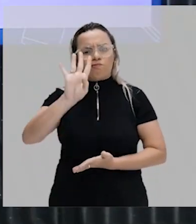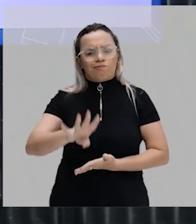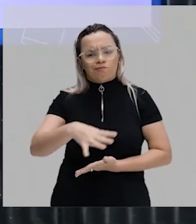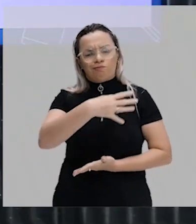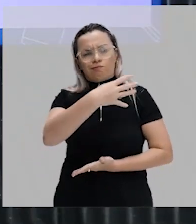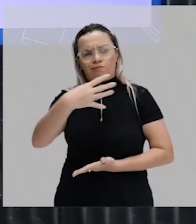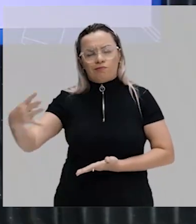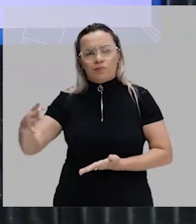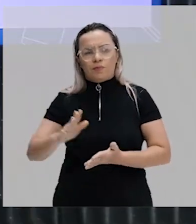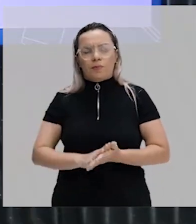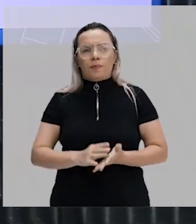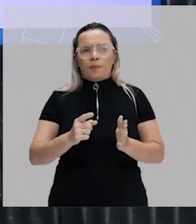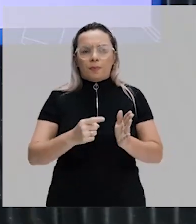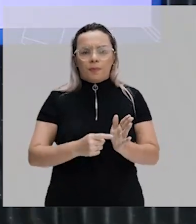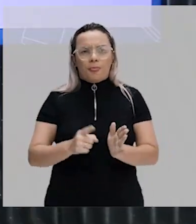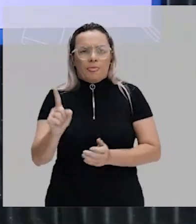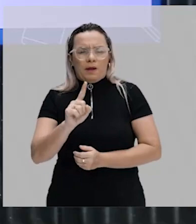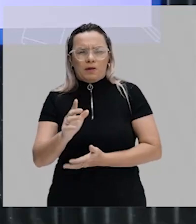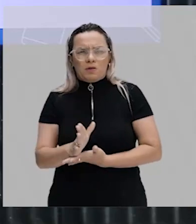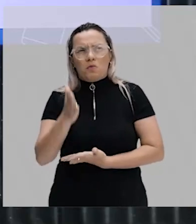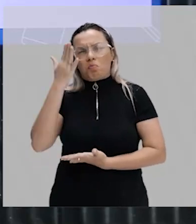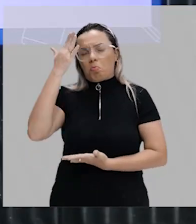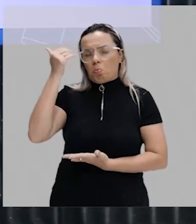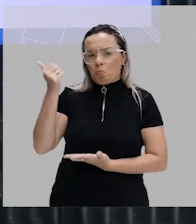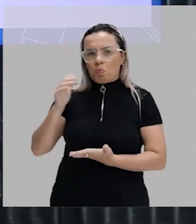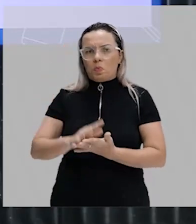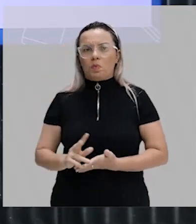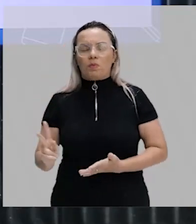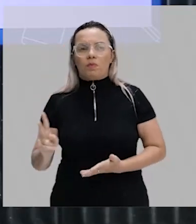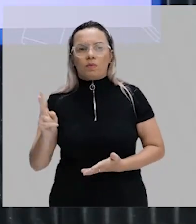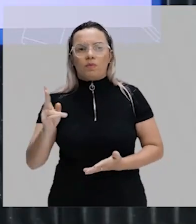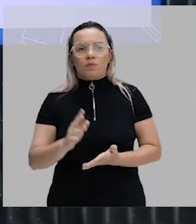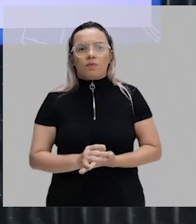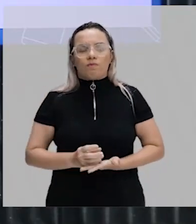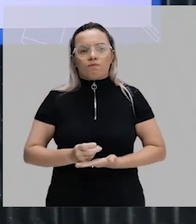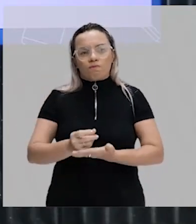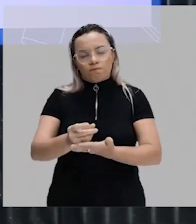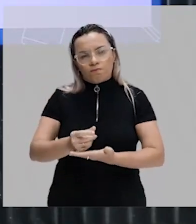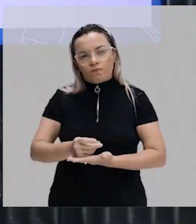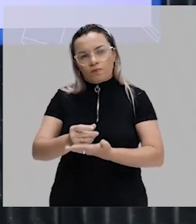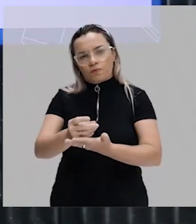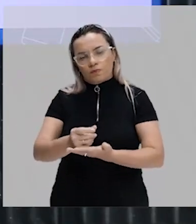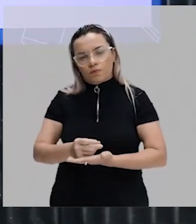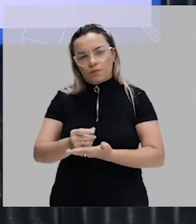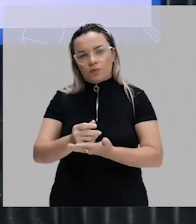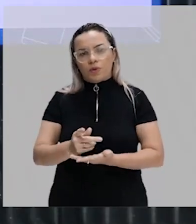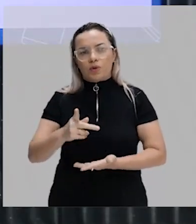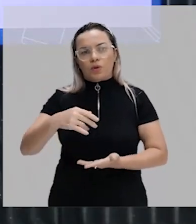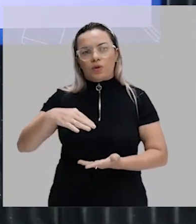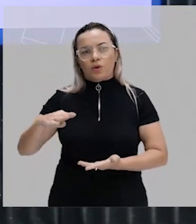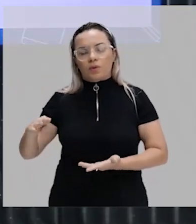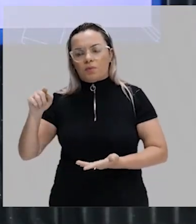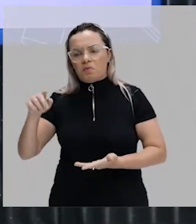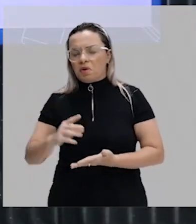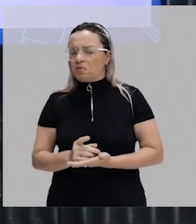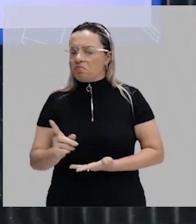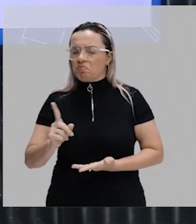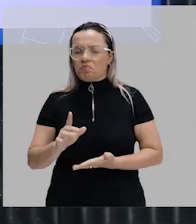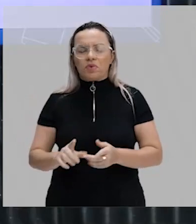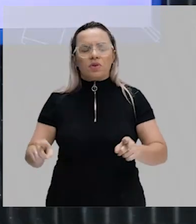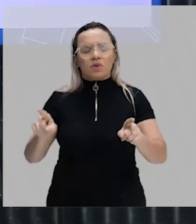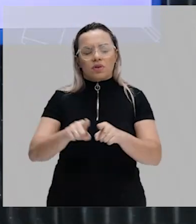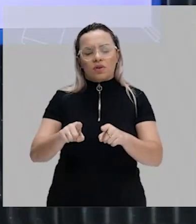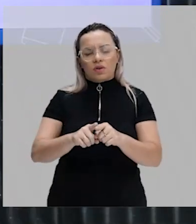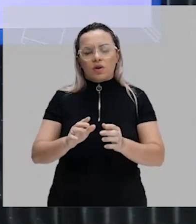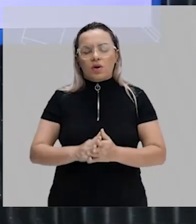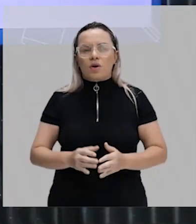que apesar de eu não saber, né, o valor da renda e o valor do PIB, eu posso aqui, né, deixar de